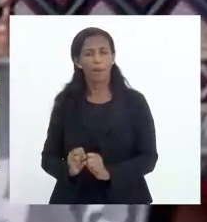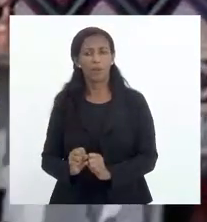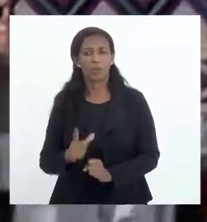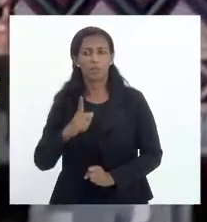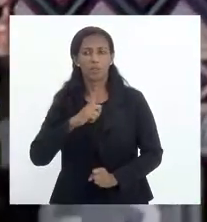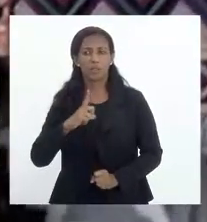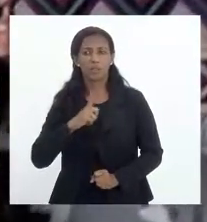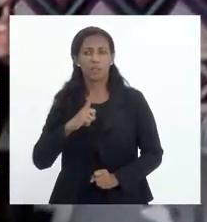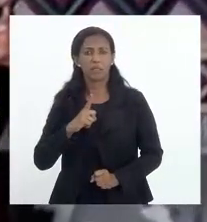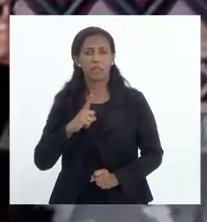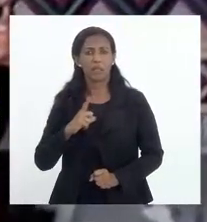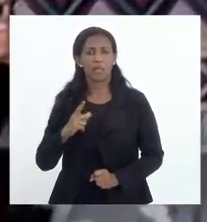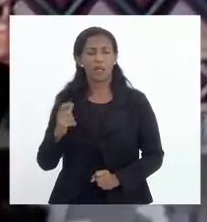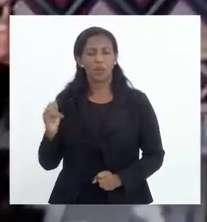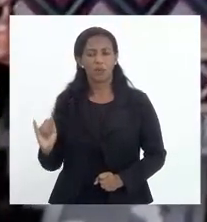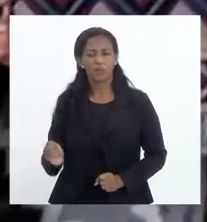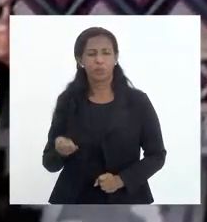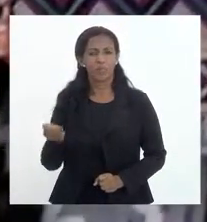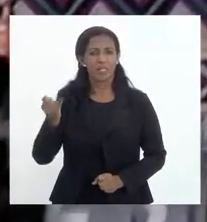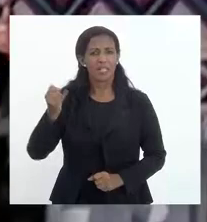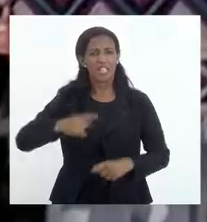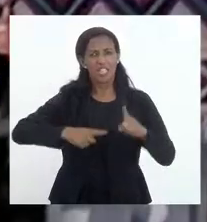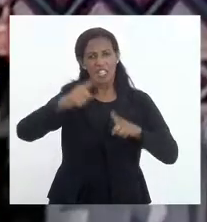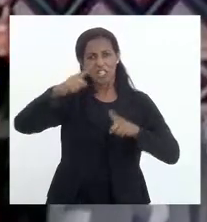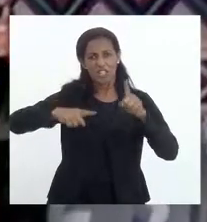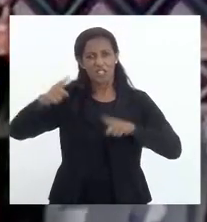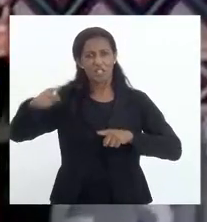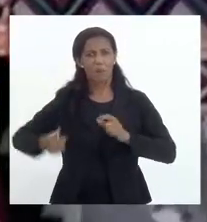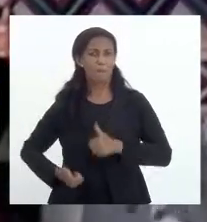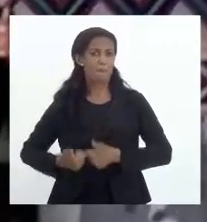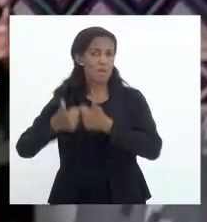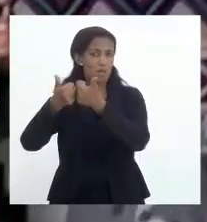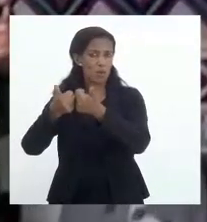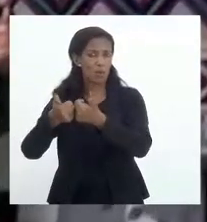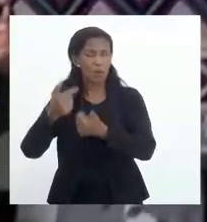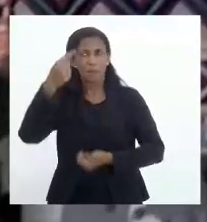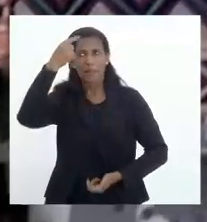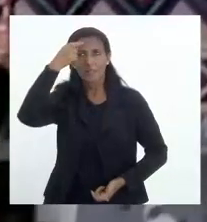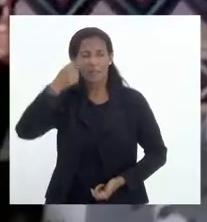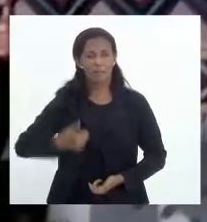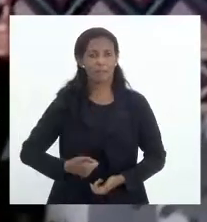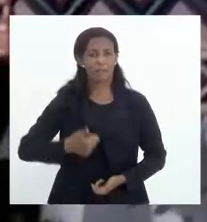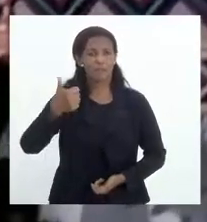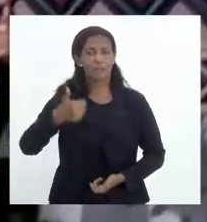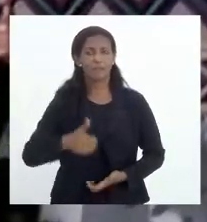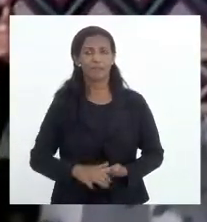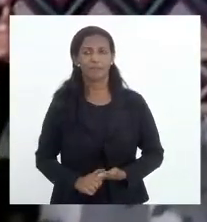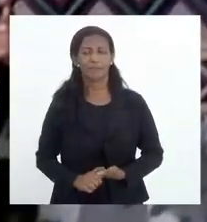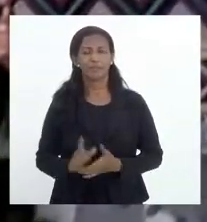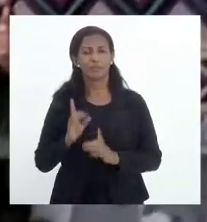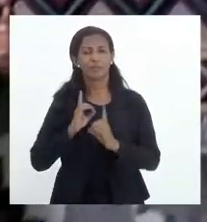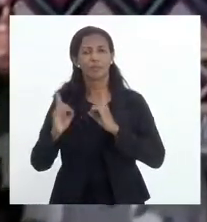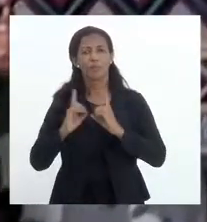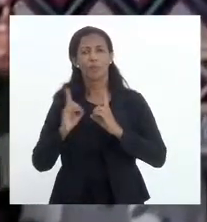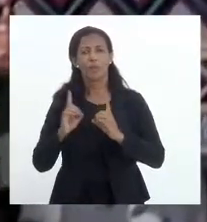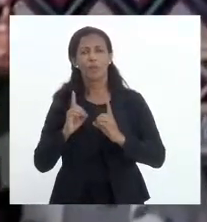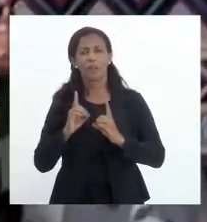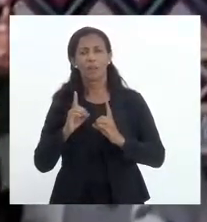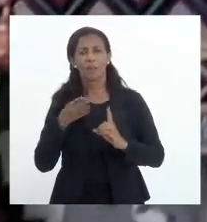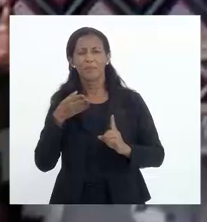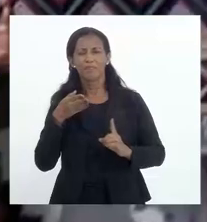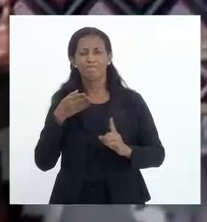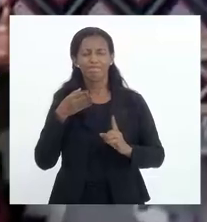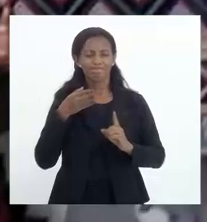ter índices melhores do que temos, mas nós precisamos pensar primeiro numa discussão muito